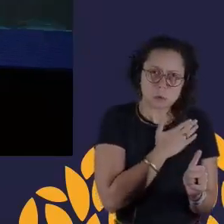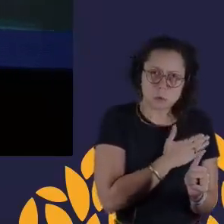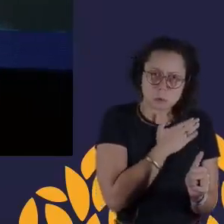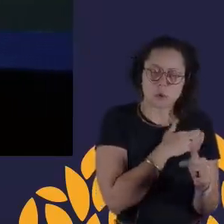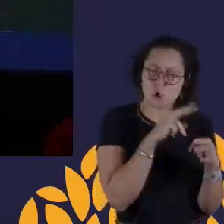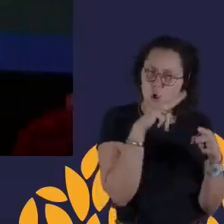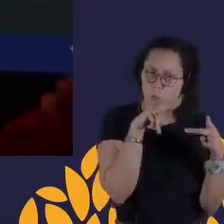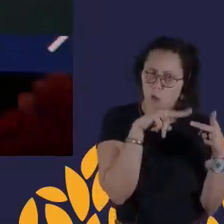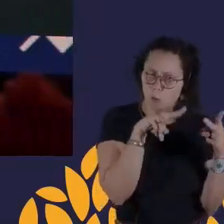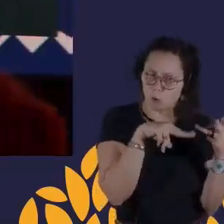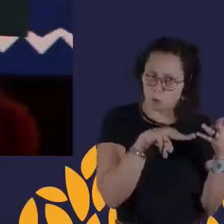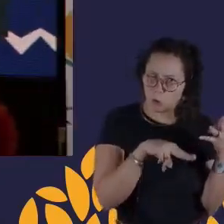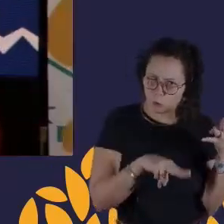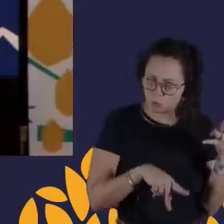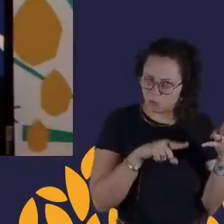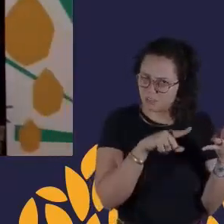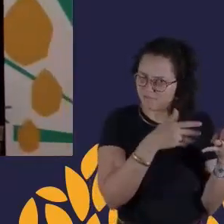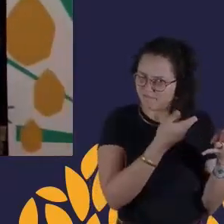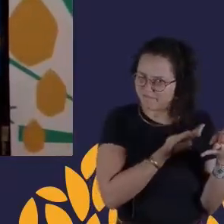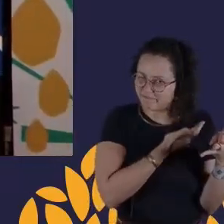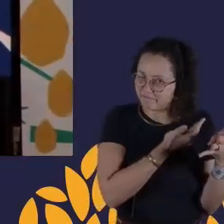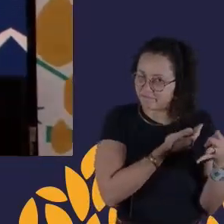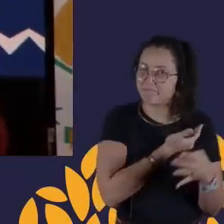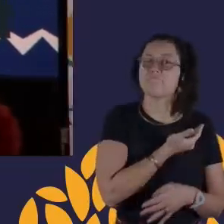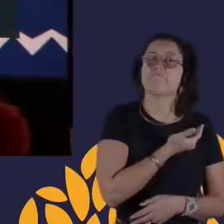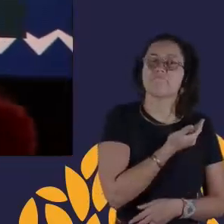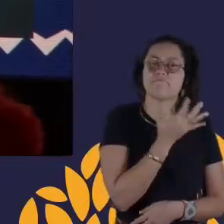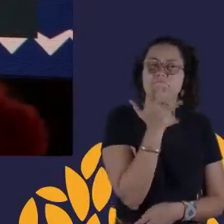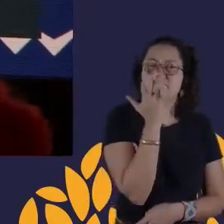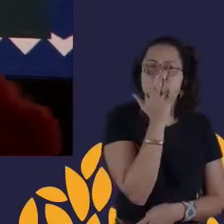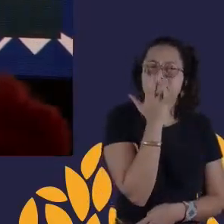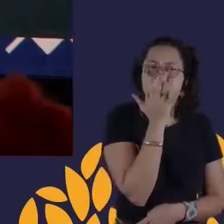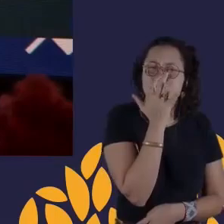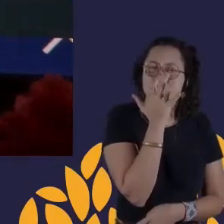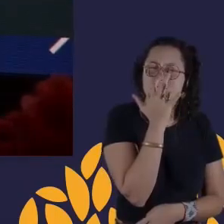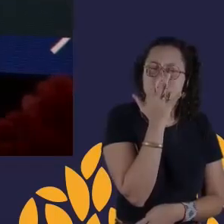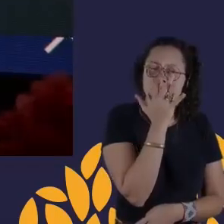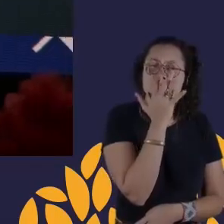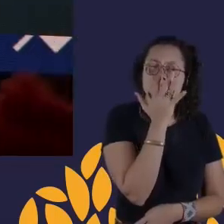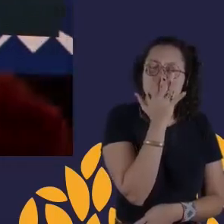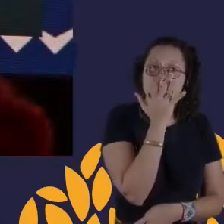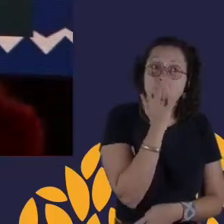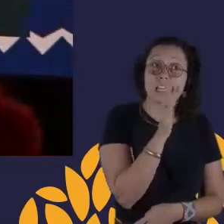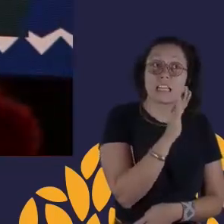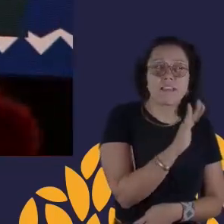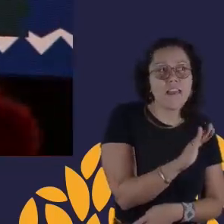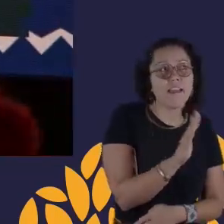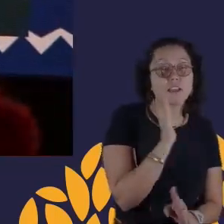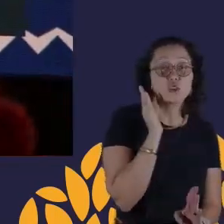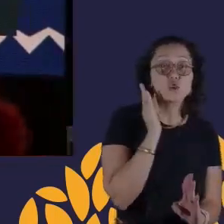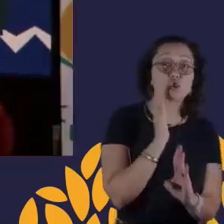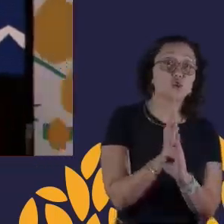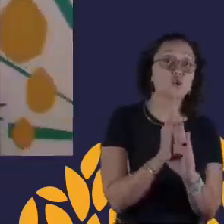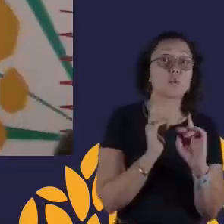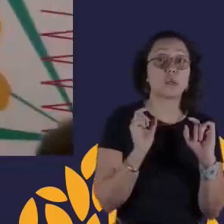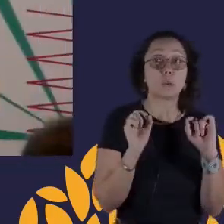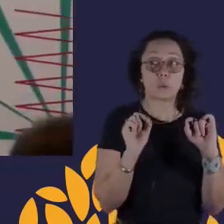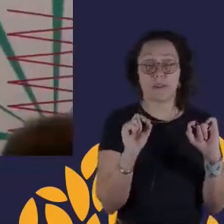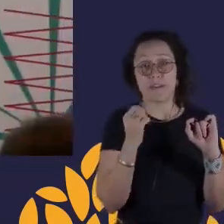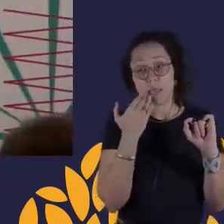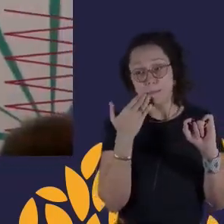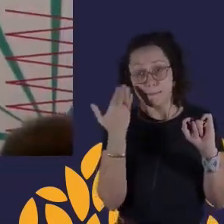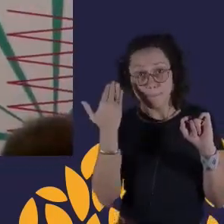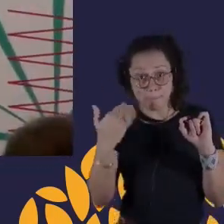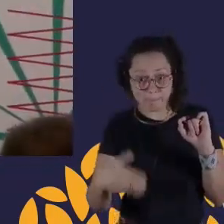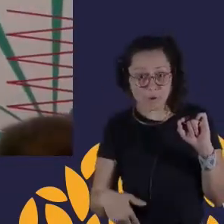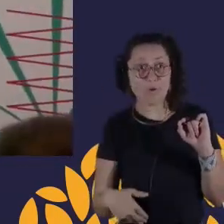Ware, muita dessa gente, nós admiramos eles, e concluíram que esses são os